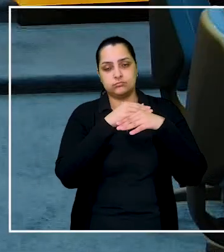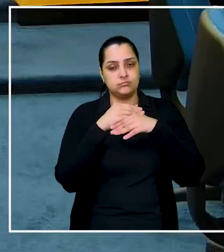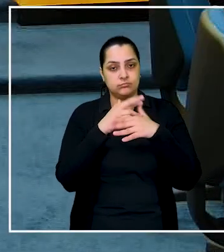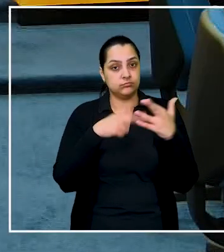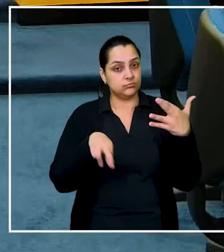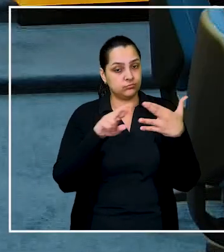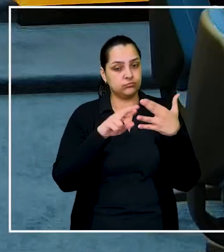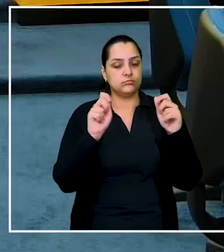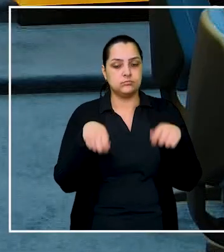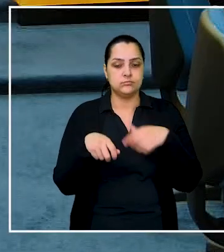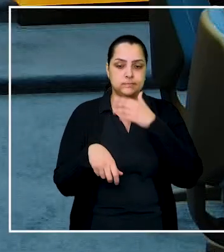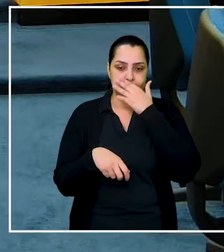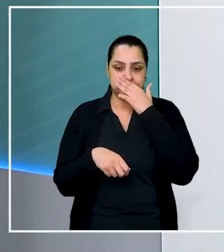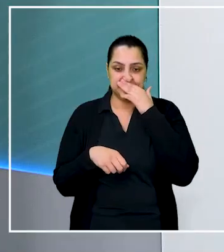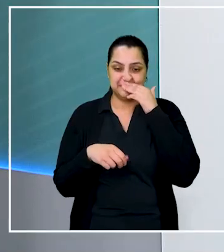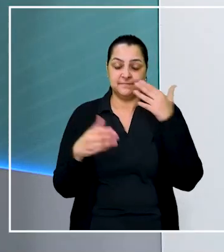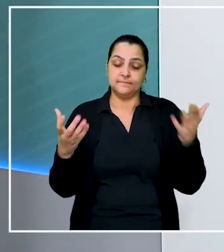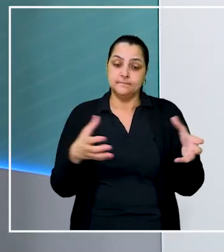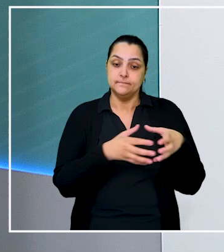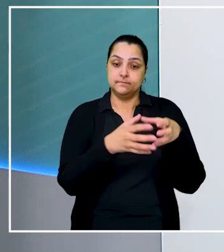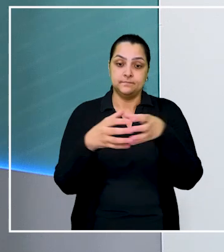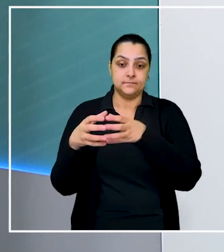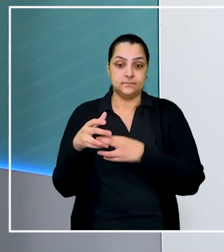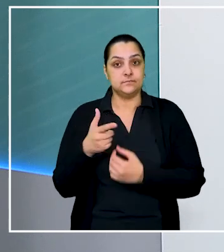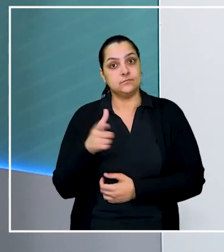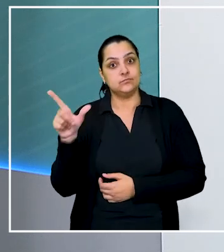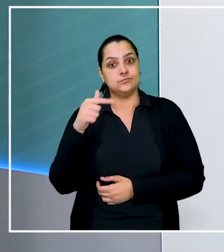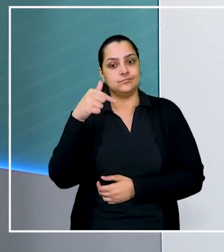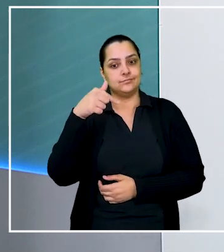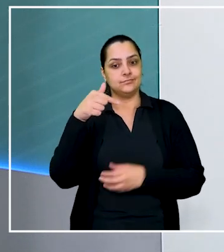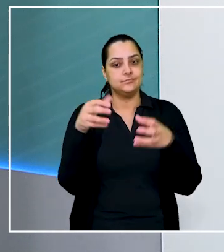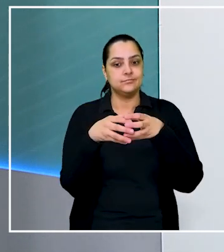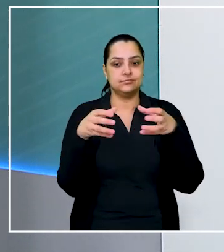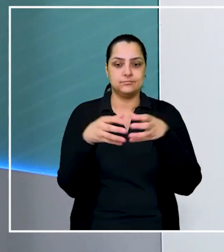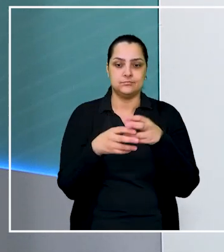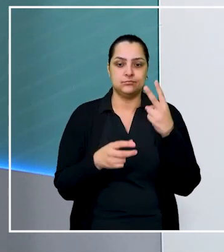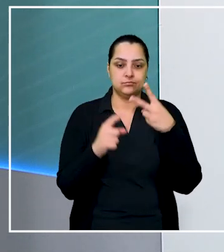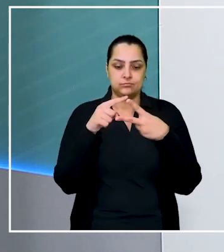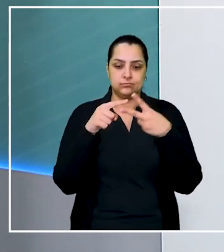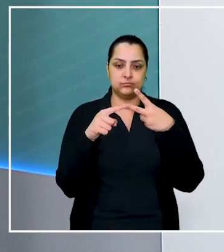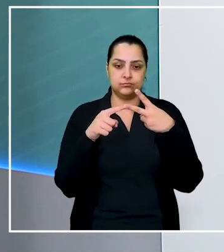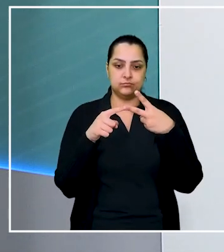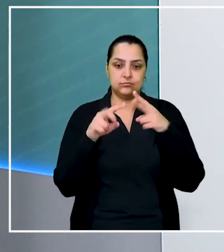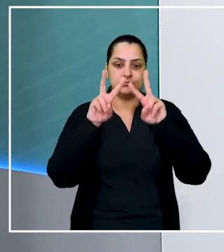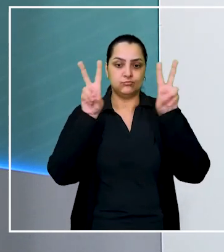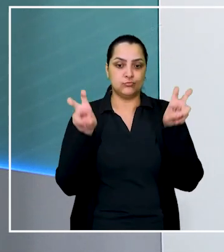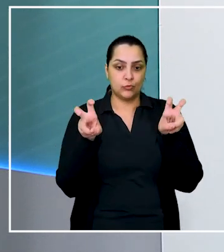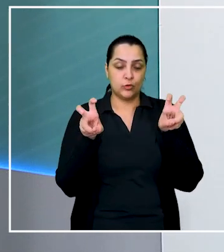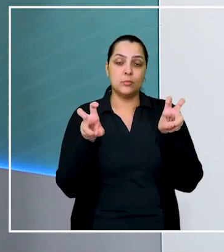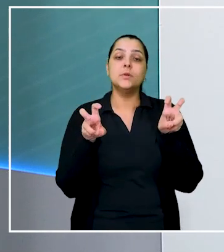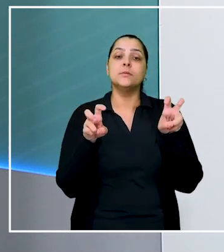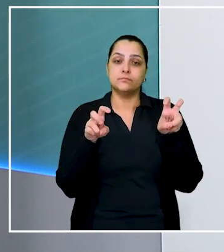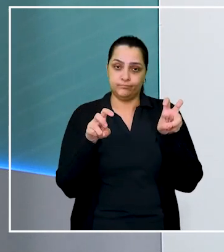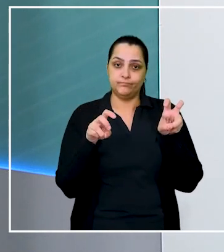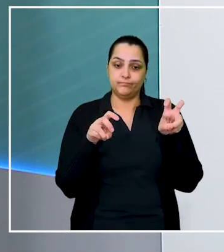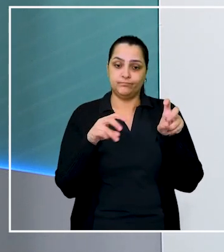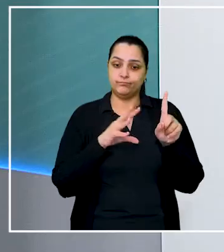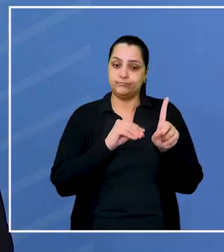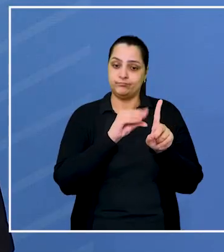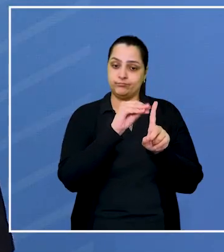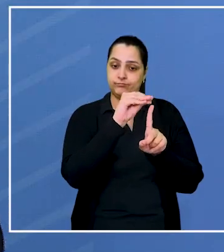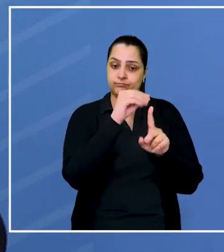e ainda cabe recurso. Fechando o giro de hoje, vamos para a 7ª turma, que julgou 2 casos sobre assédio